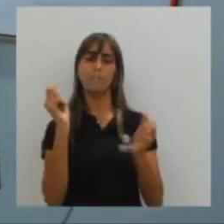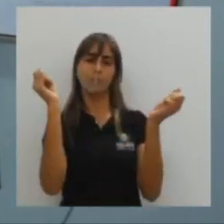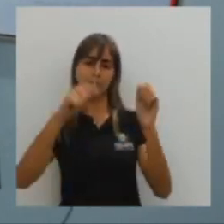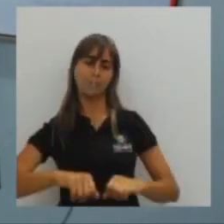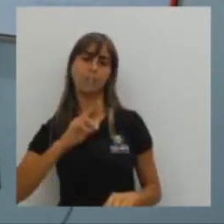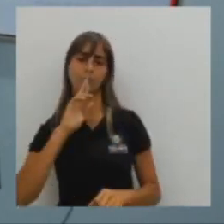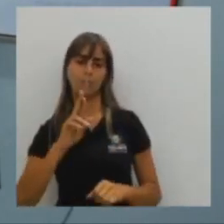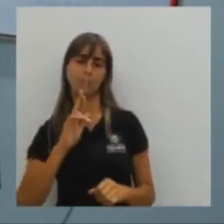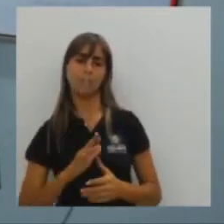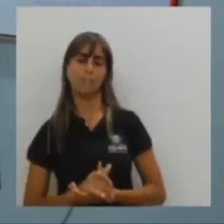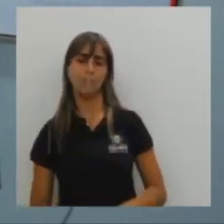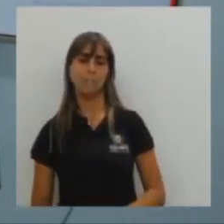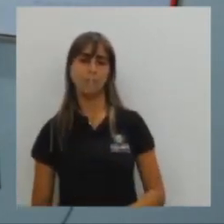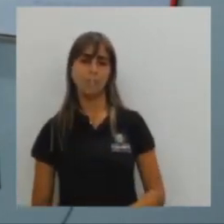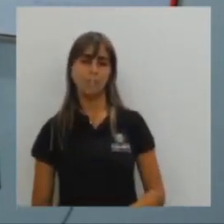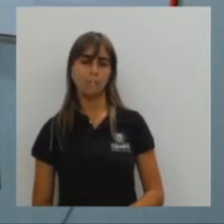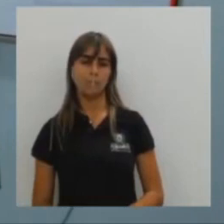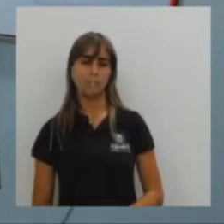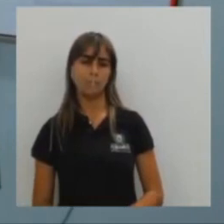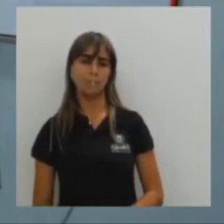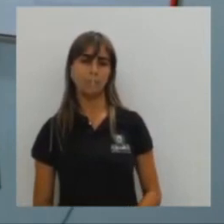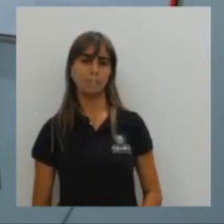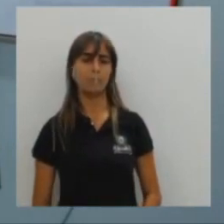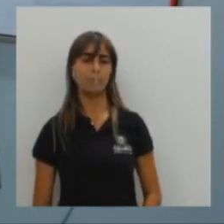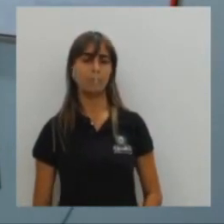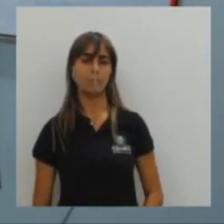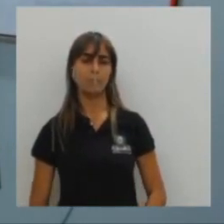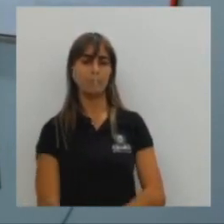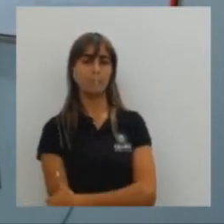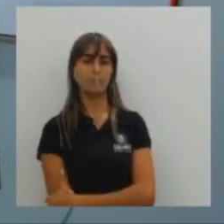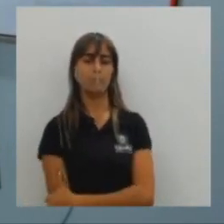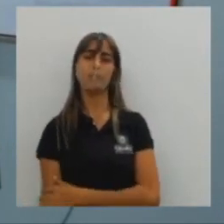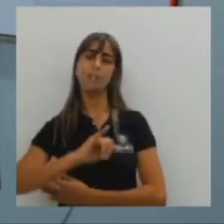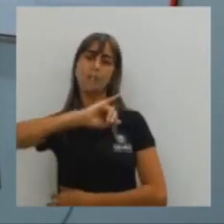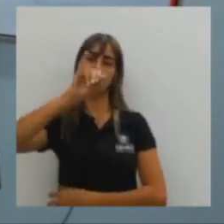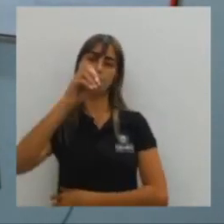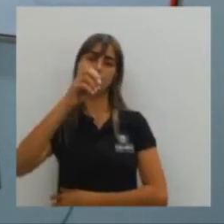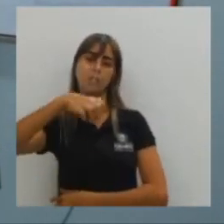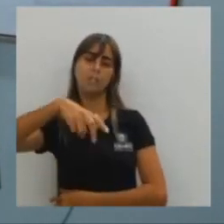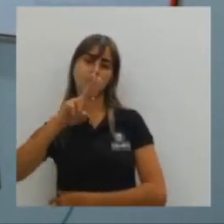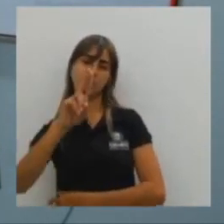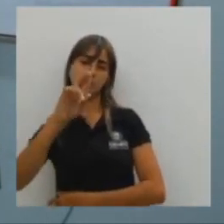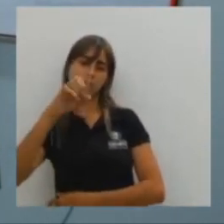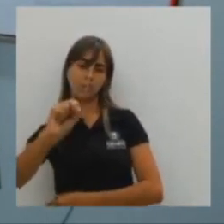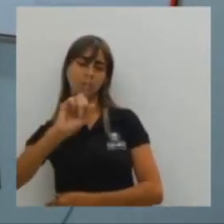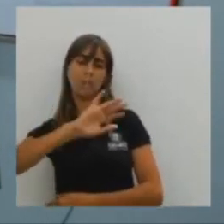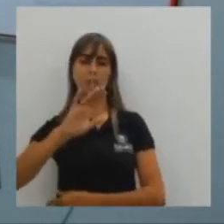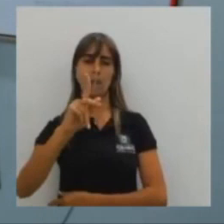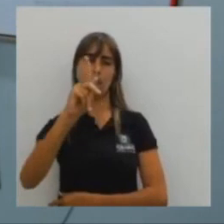possa responder. Deixa eu ver aqui. Josué tá interagindo com a gente,